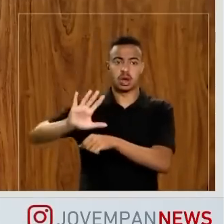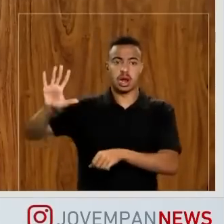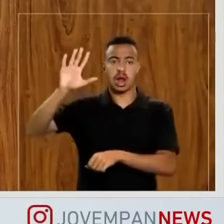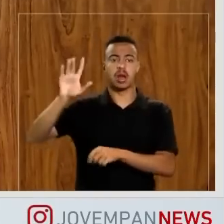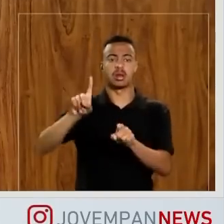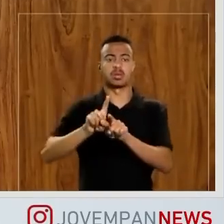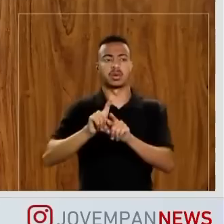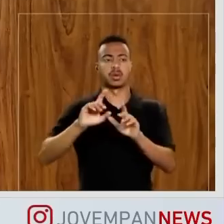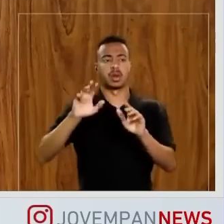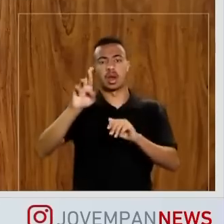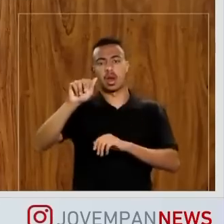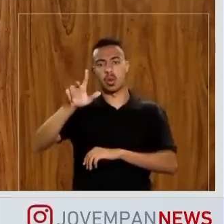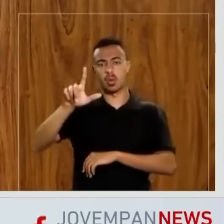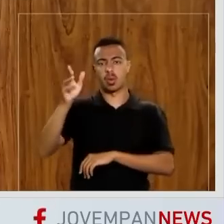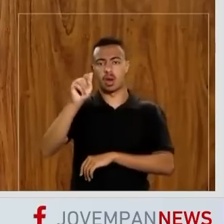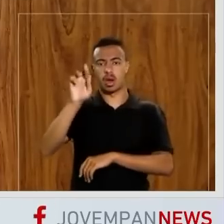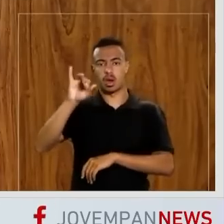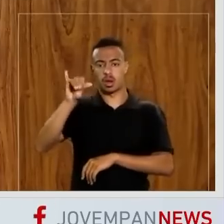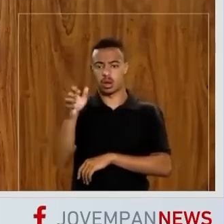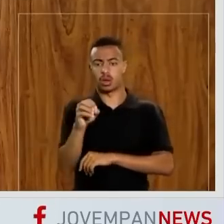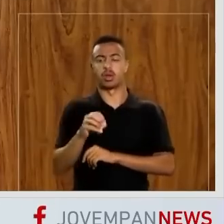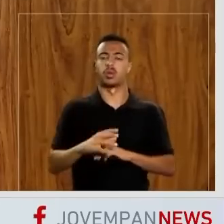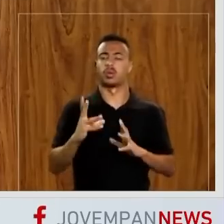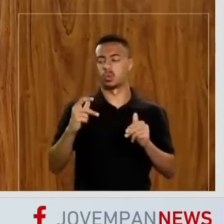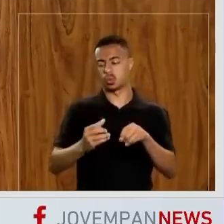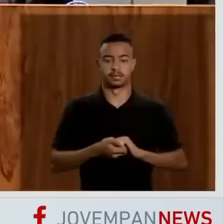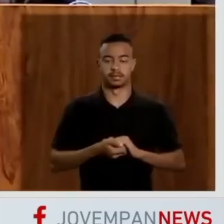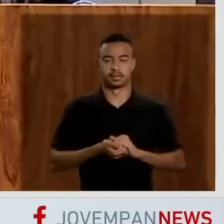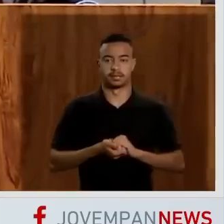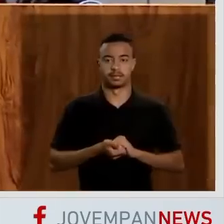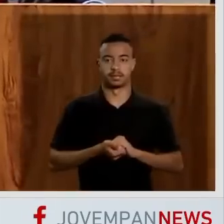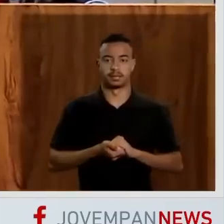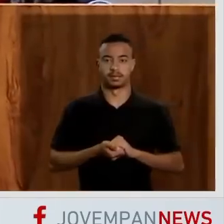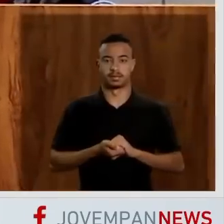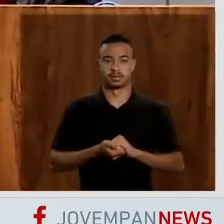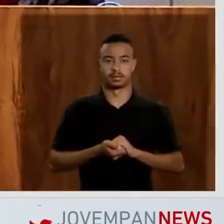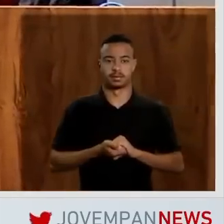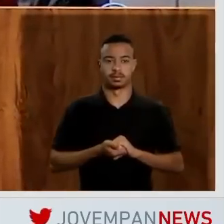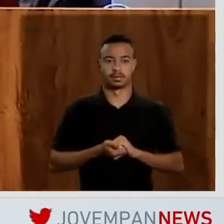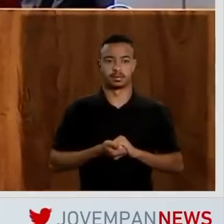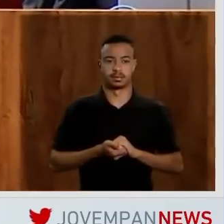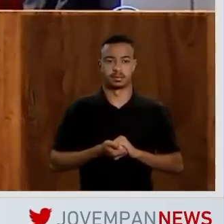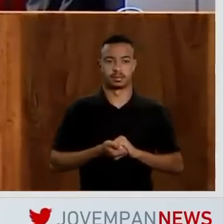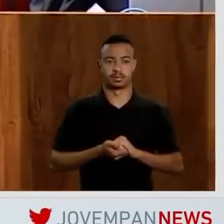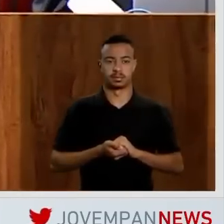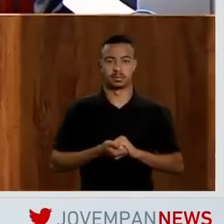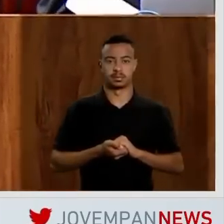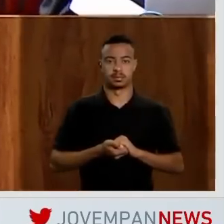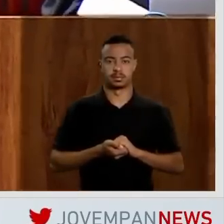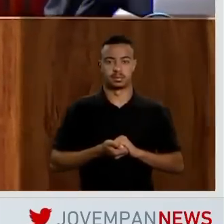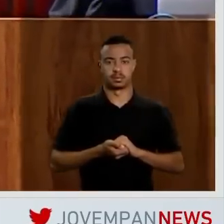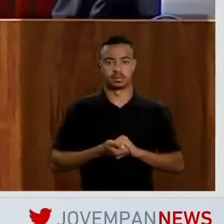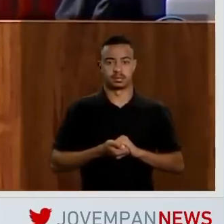a legislação não estão sendo aplicadas e respeitadas. Ou você acha que é possível um ministro determinar